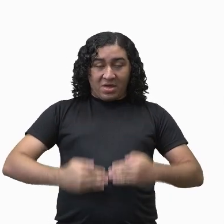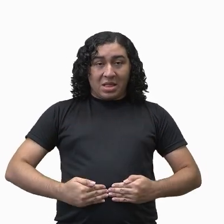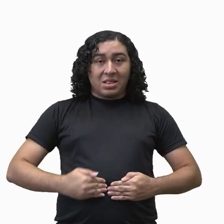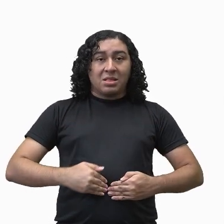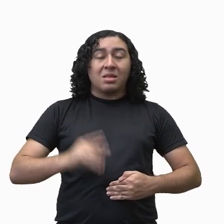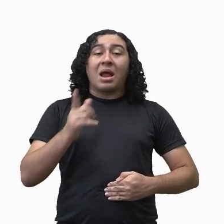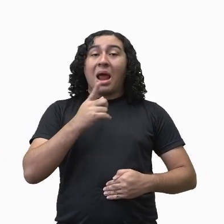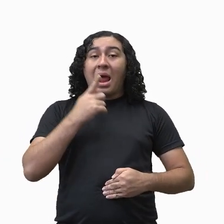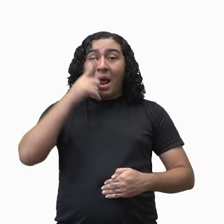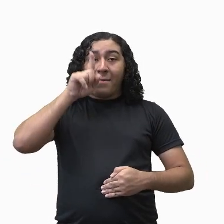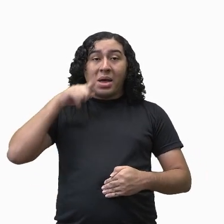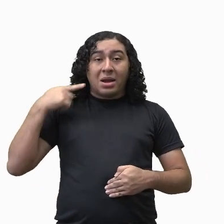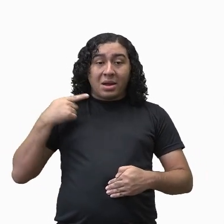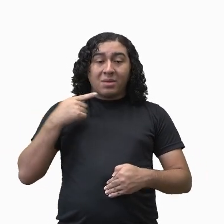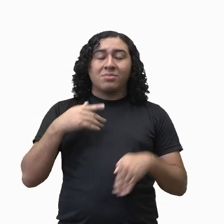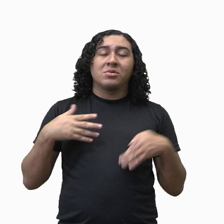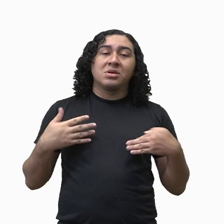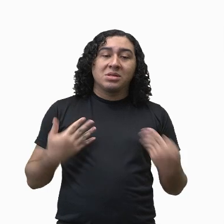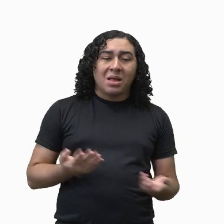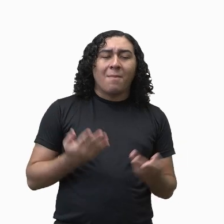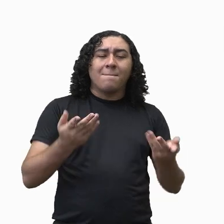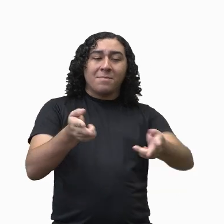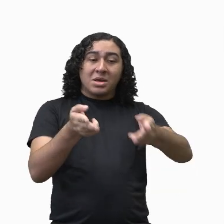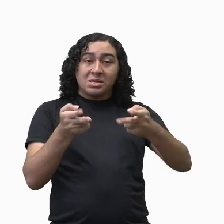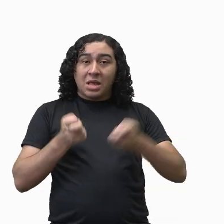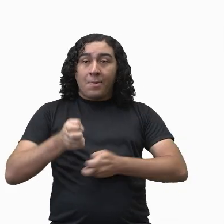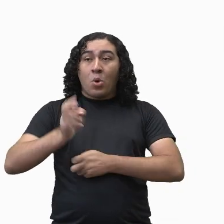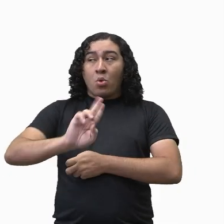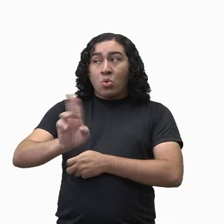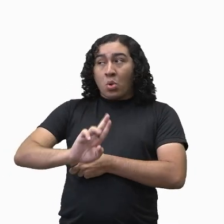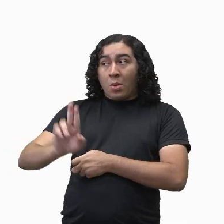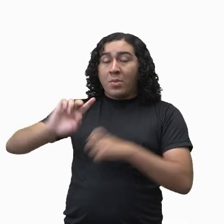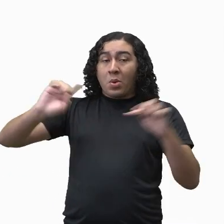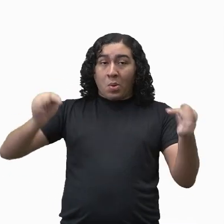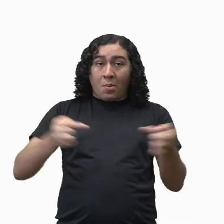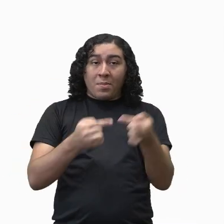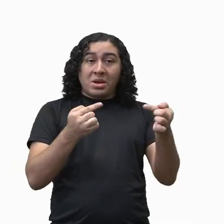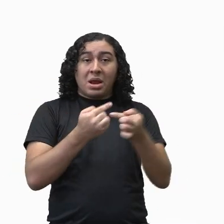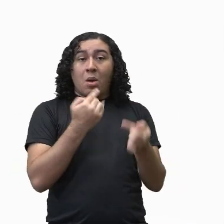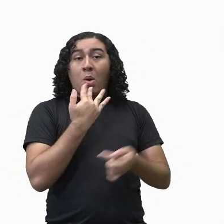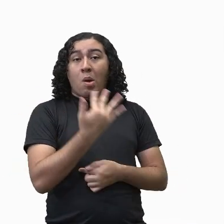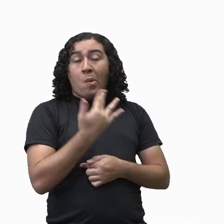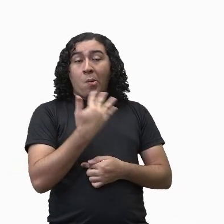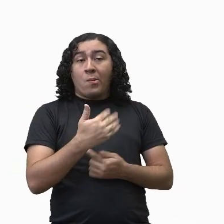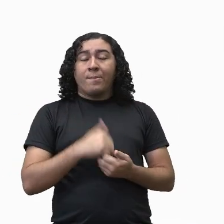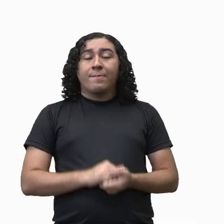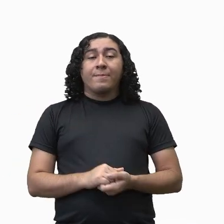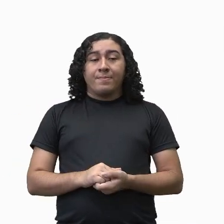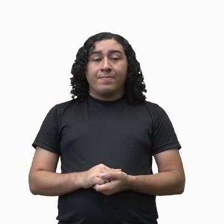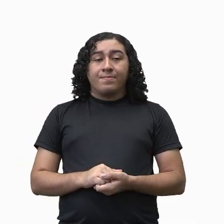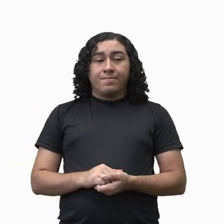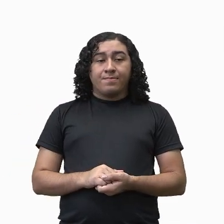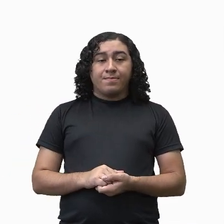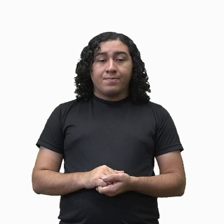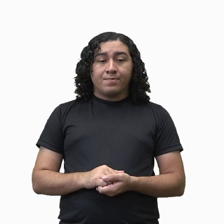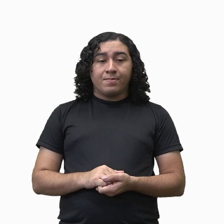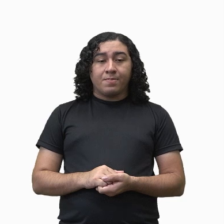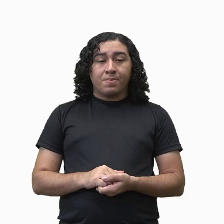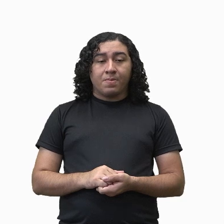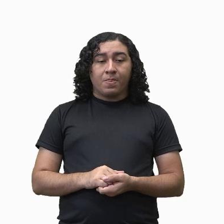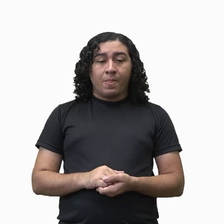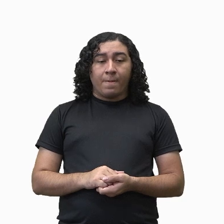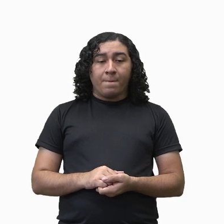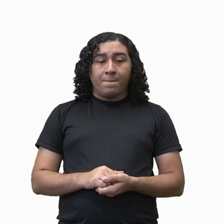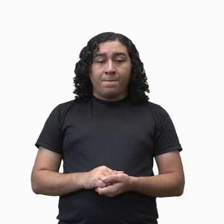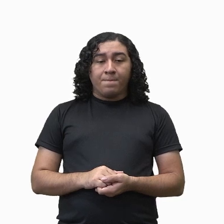nesses três nomes, os nomes comuns deles lembram a característica de cores. Então, eu chamo a atenção para